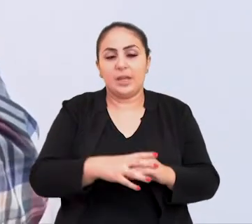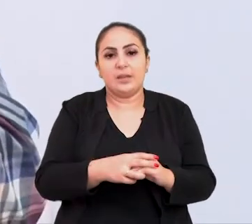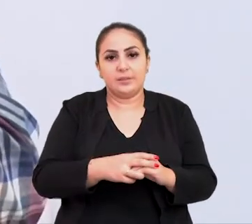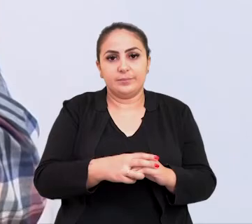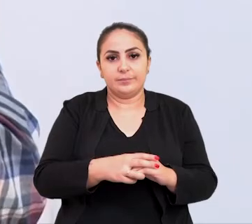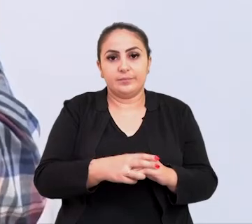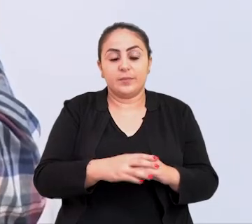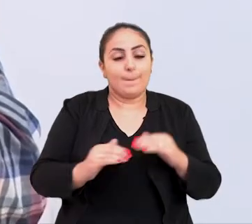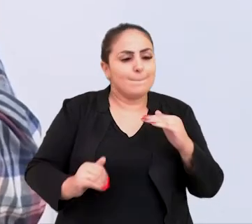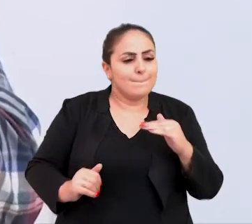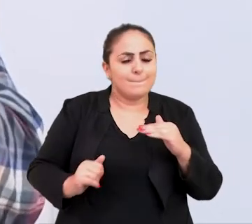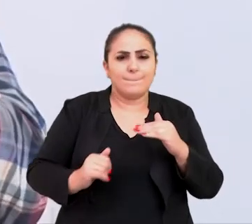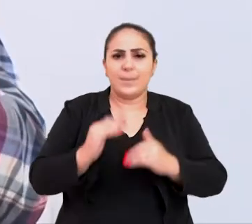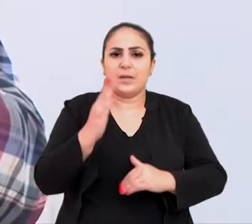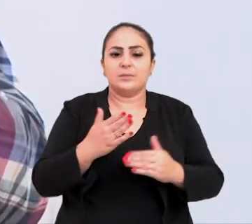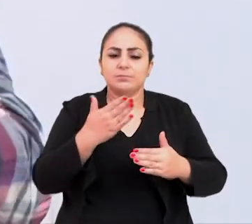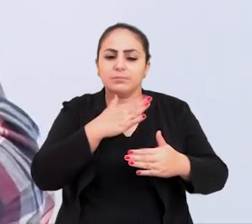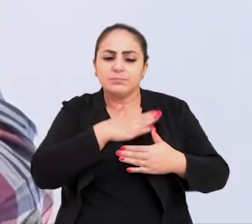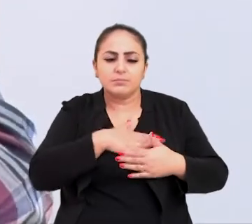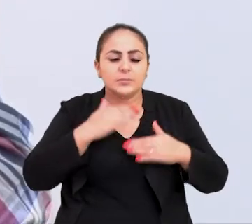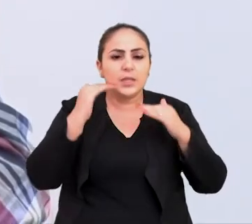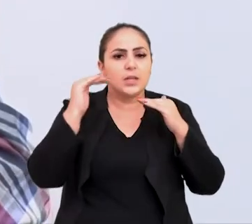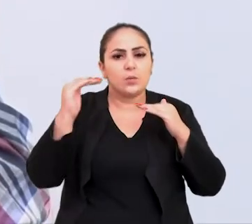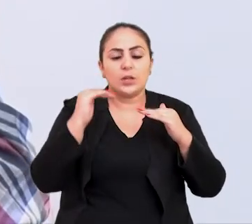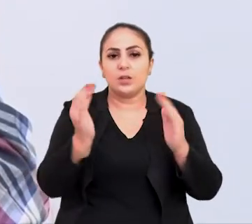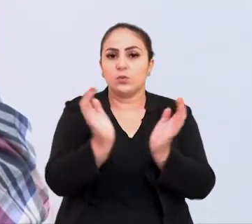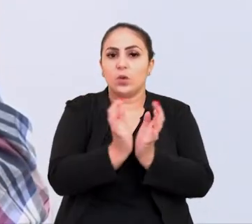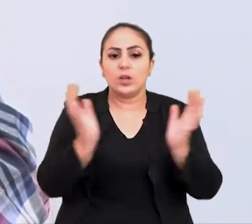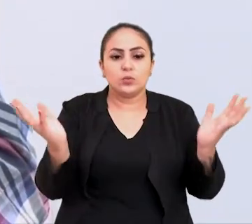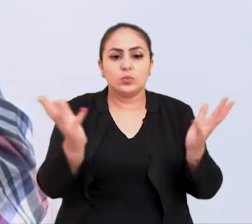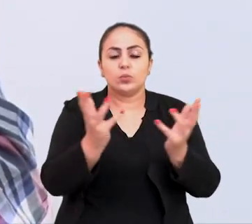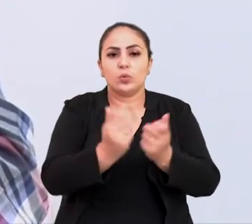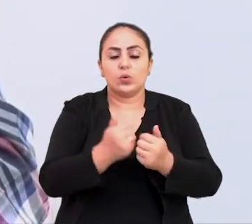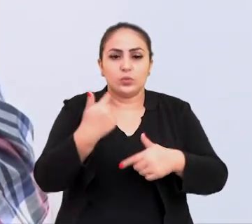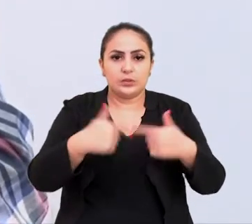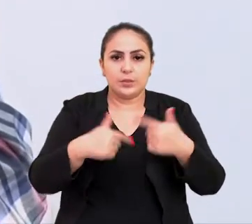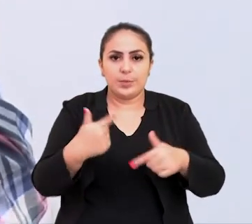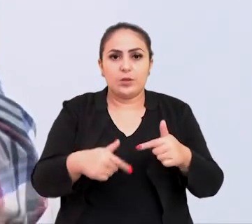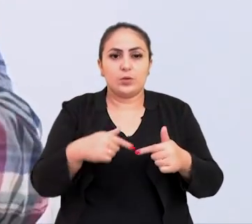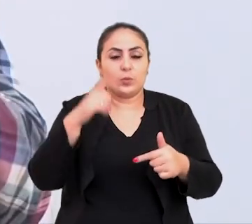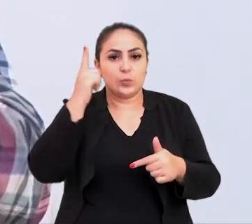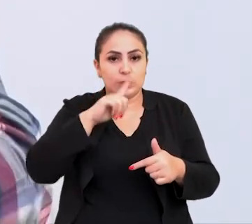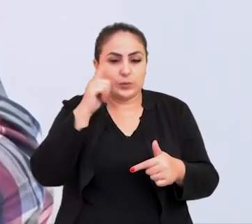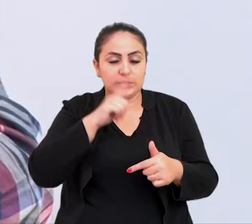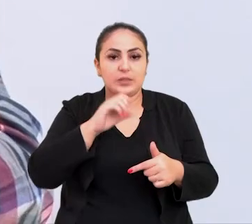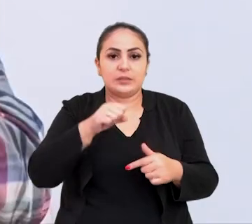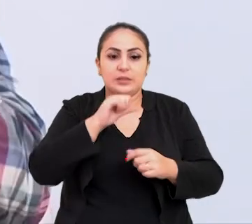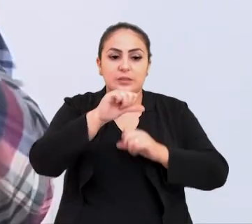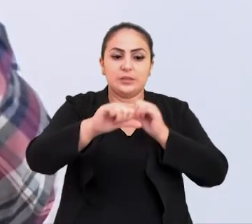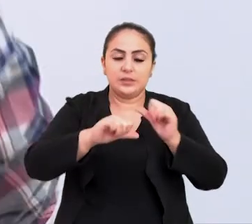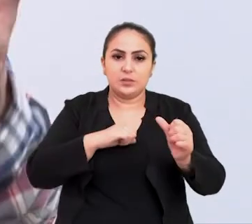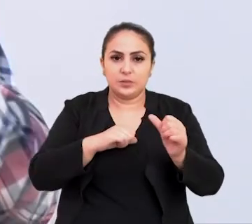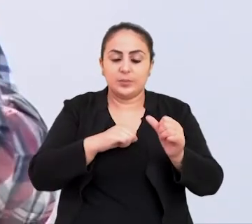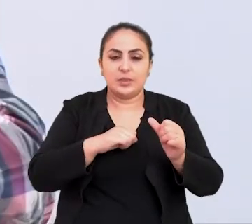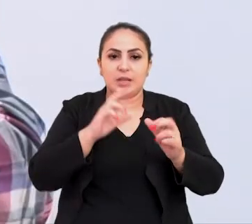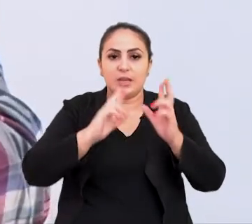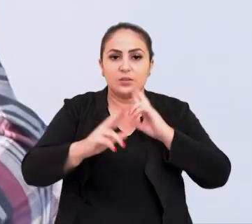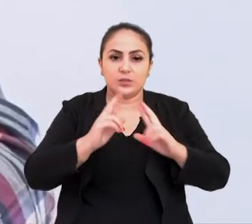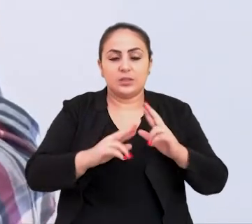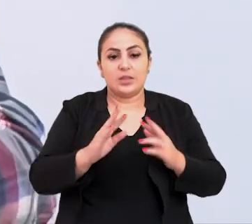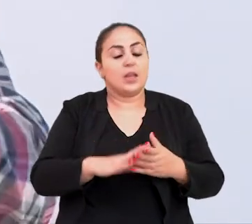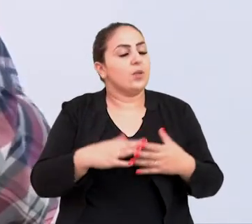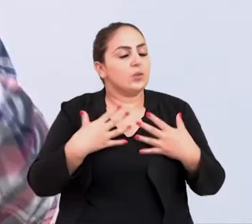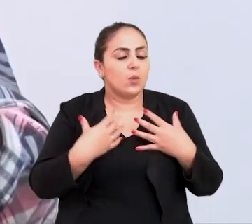tem que funcionar o máximo de harmonia possível entre os colegas, servidores, para que isso possa se transformar